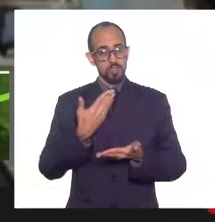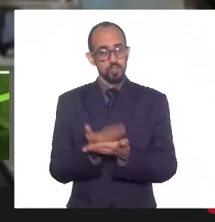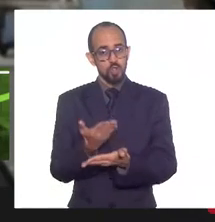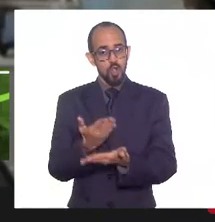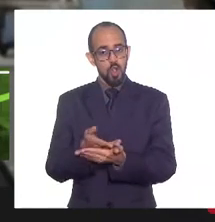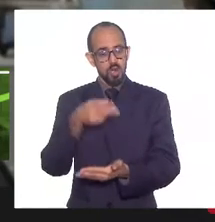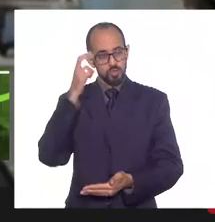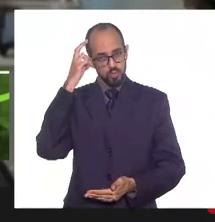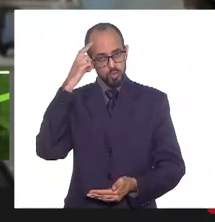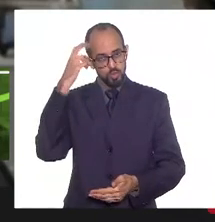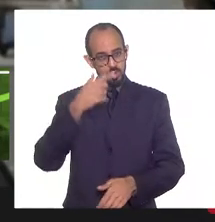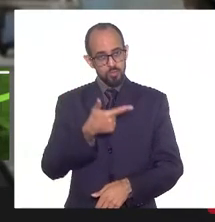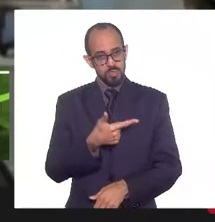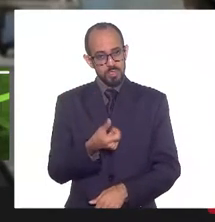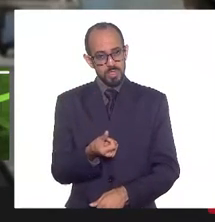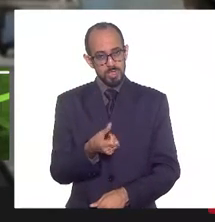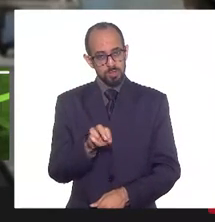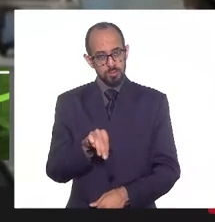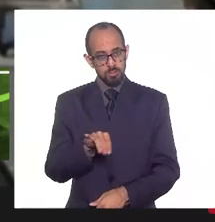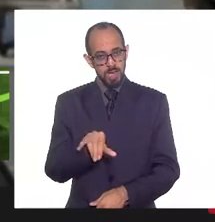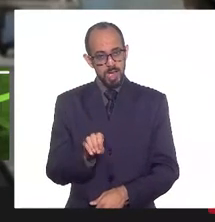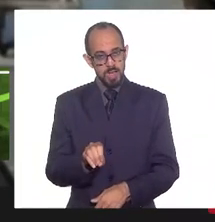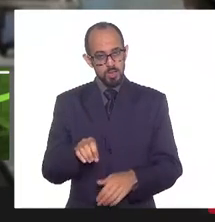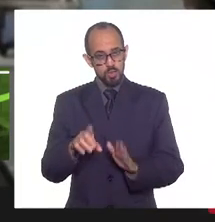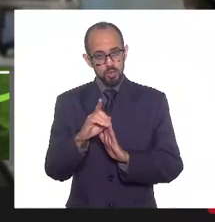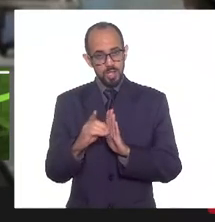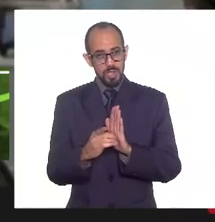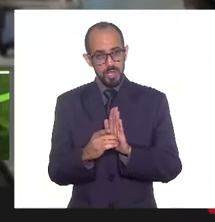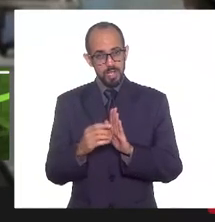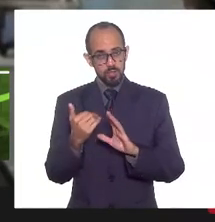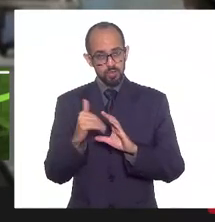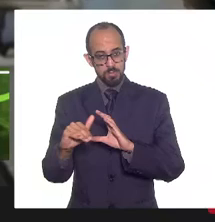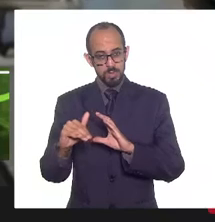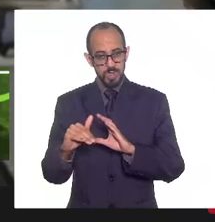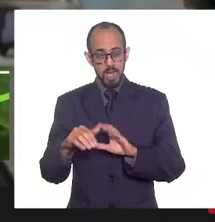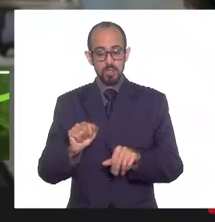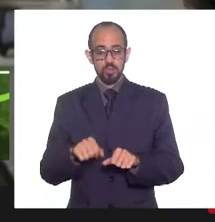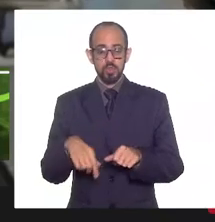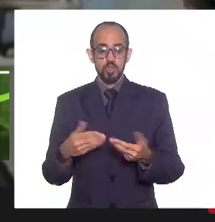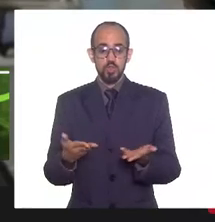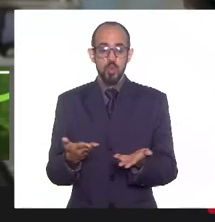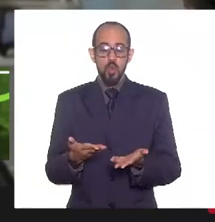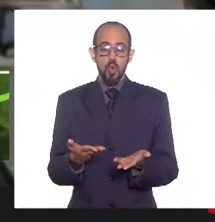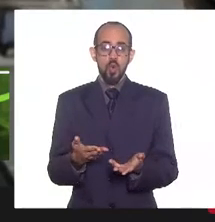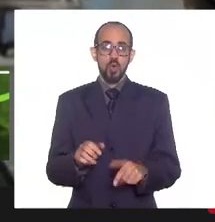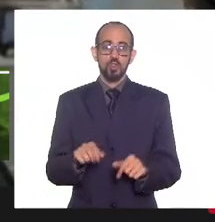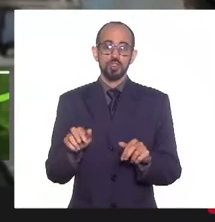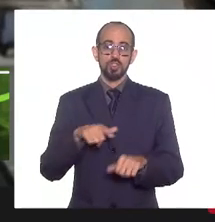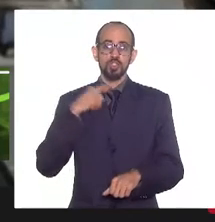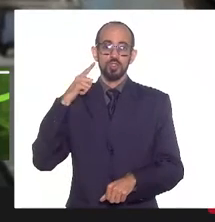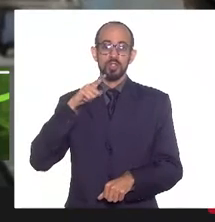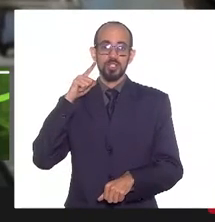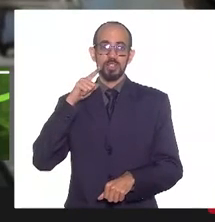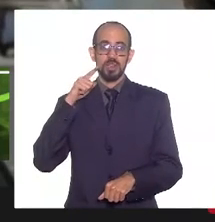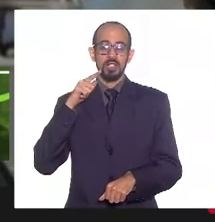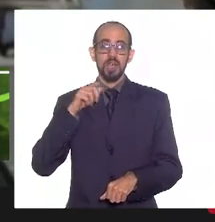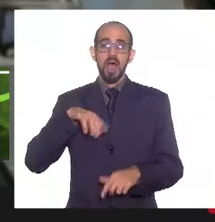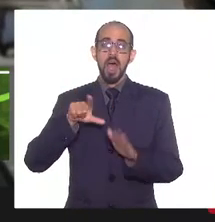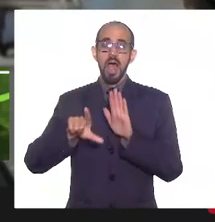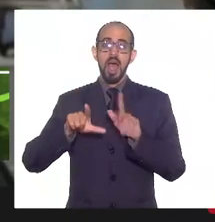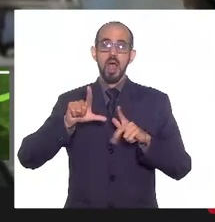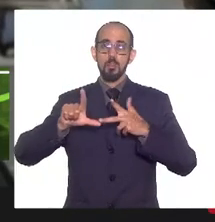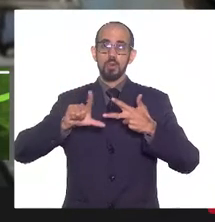em 26 de maio sai o decreto e hoje por mais de um mês o legislativo nos reúne nessa audiência deputado